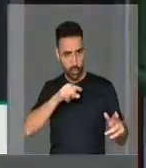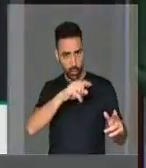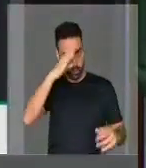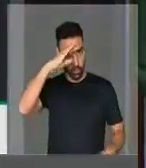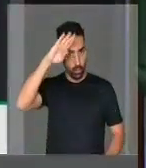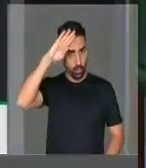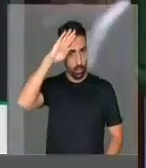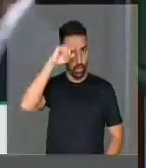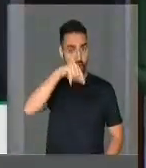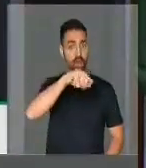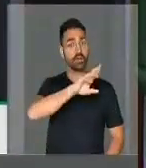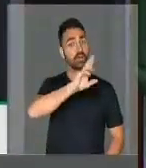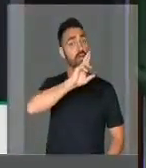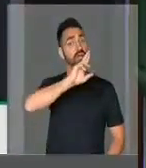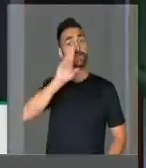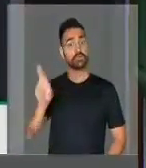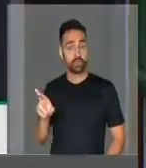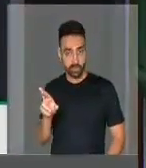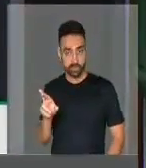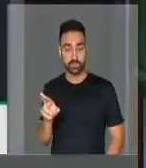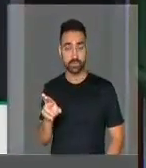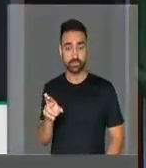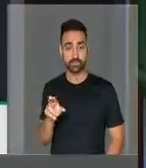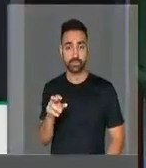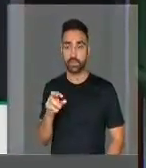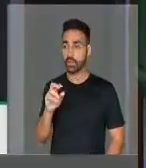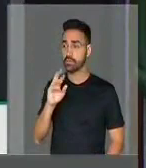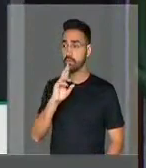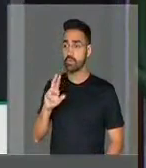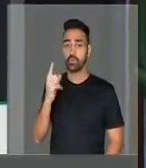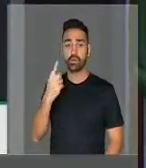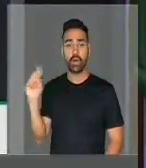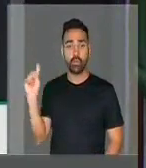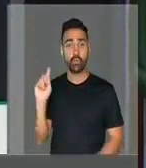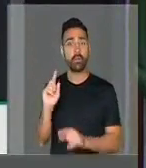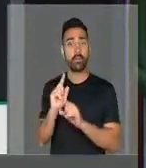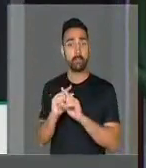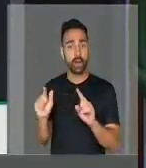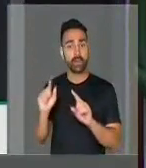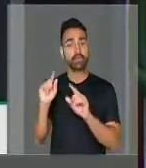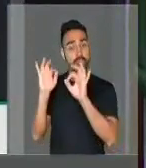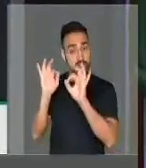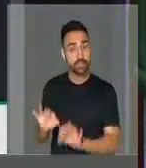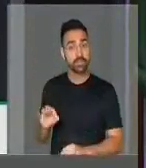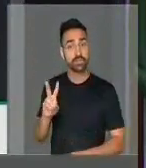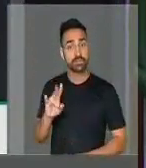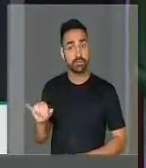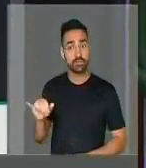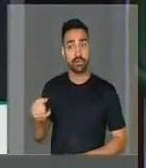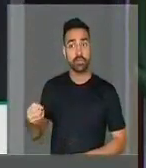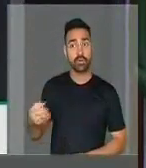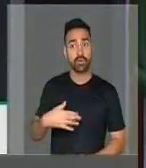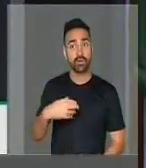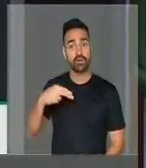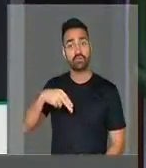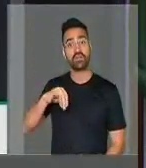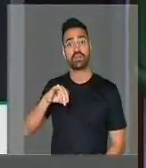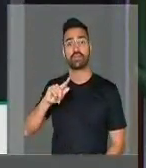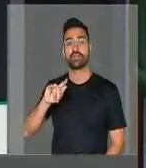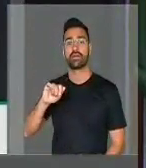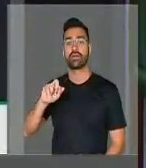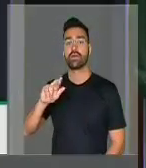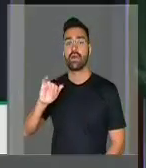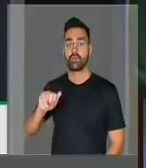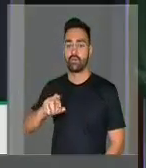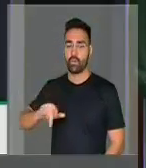resposta singela, cortante e profunda: não, mas tenho certeza que será uma nova Nicarágua. Portanto, é